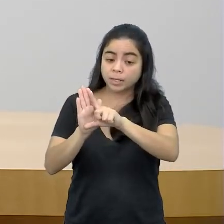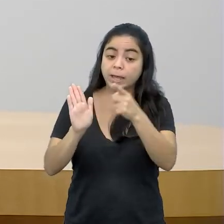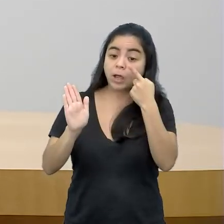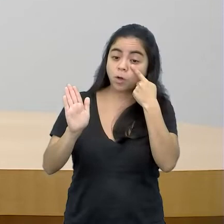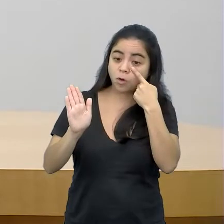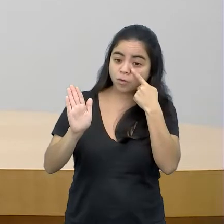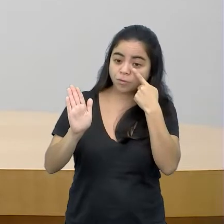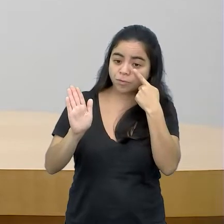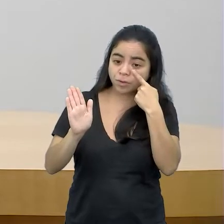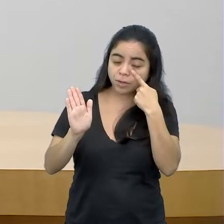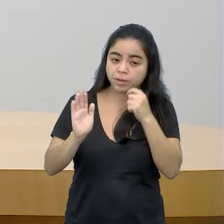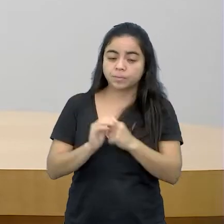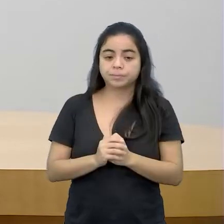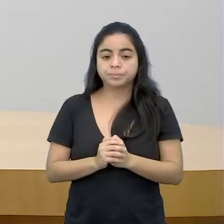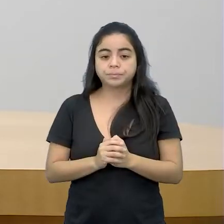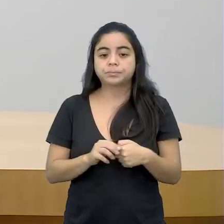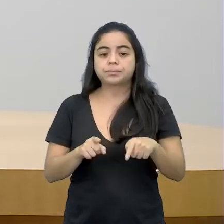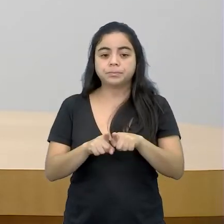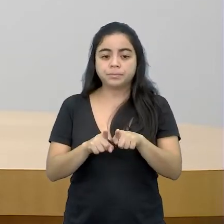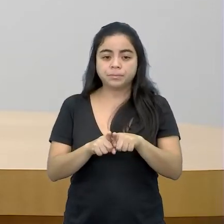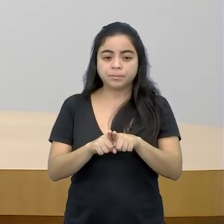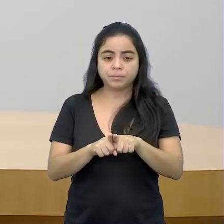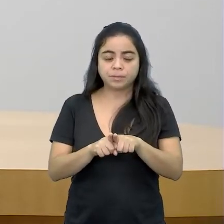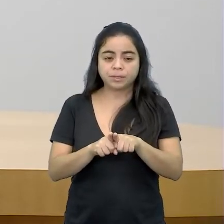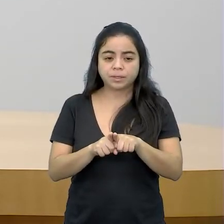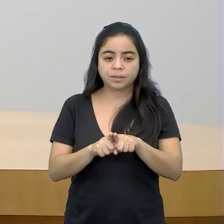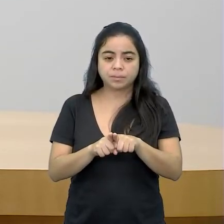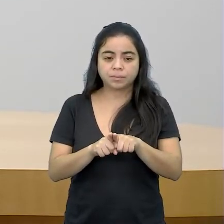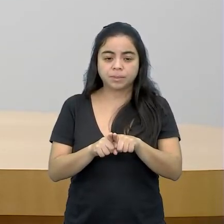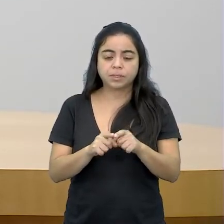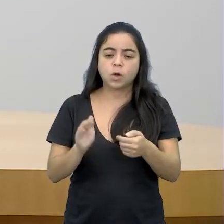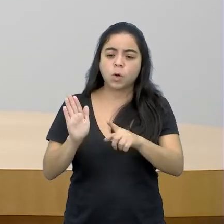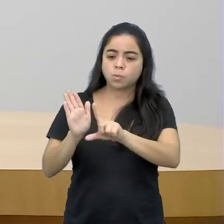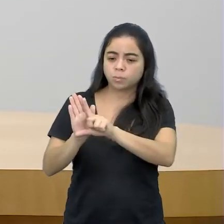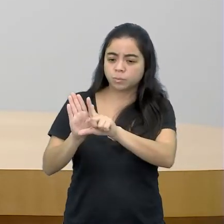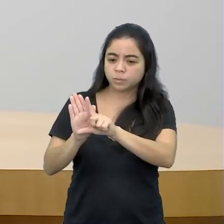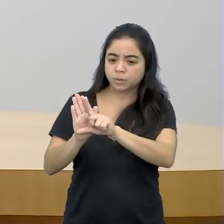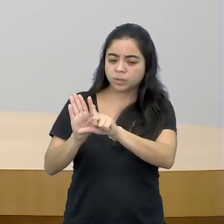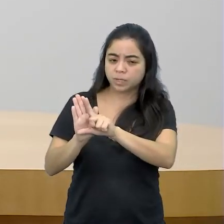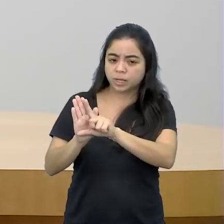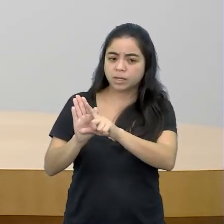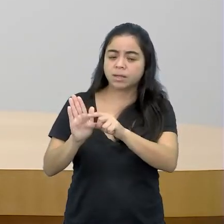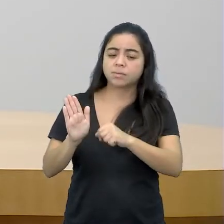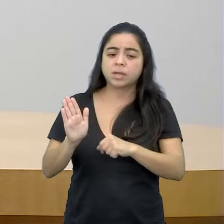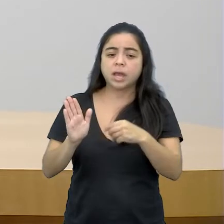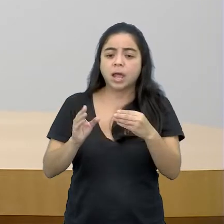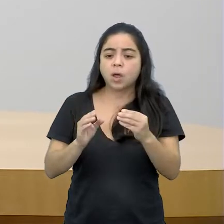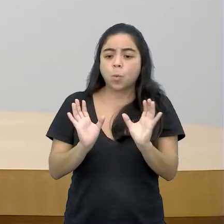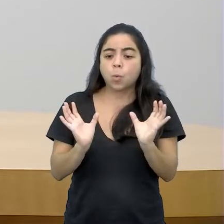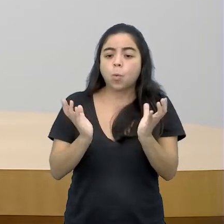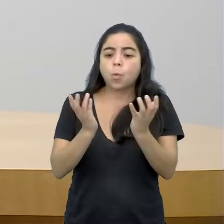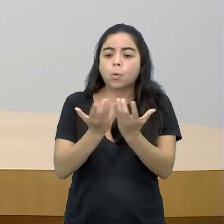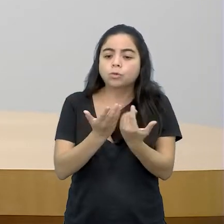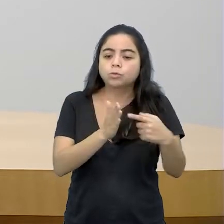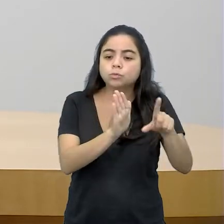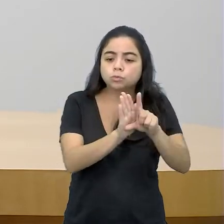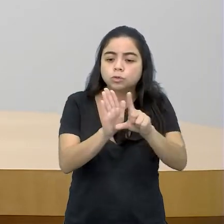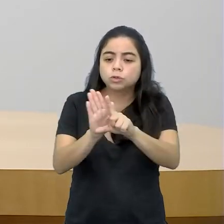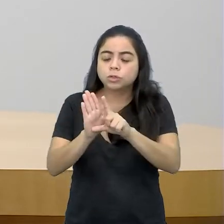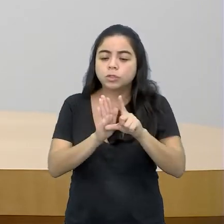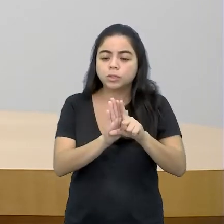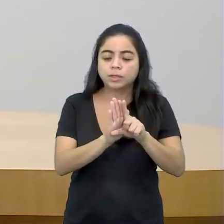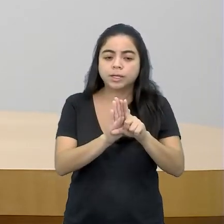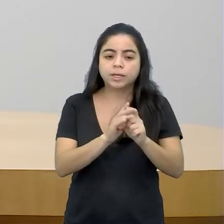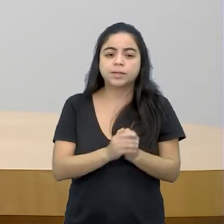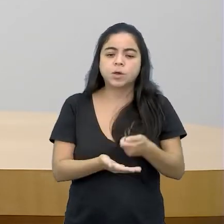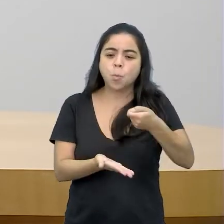veio vendo, né, ao longo do nosso curso, uma Constituição é o conjunto de leis que regem um